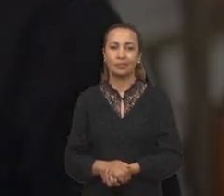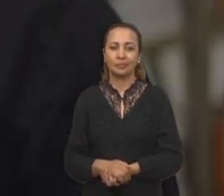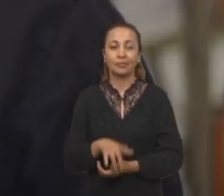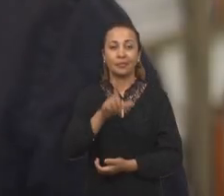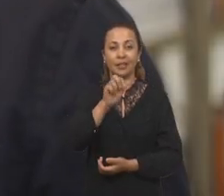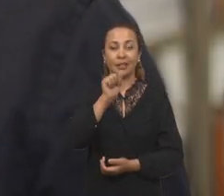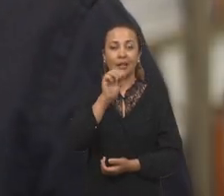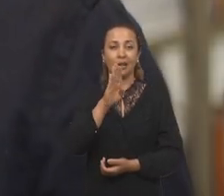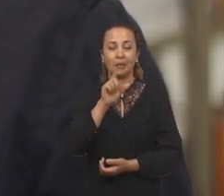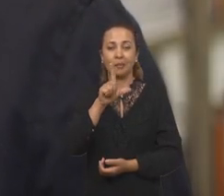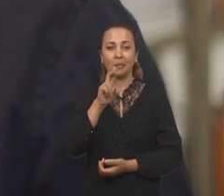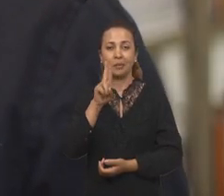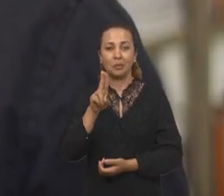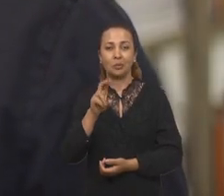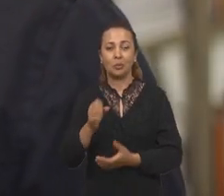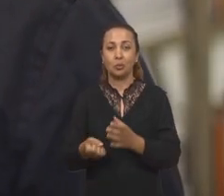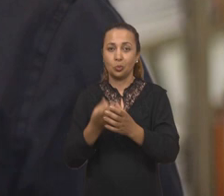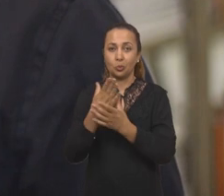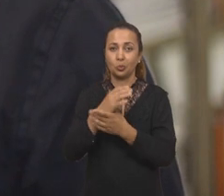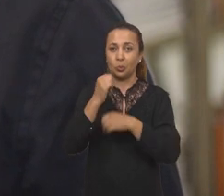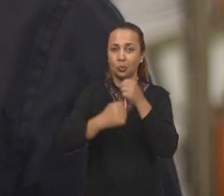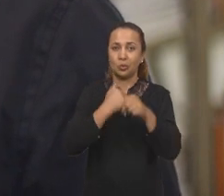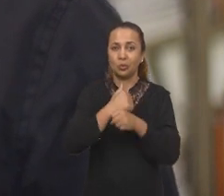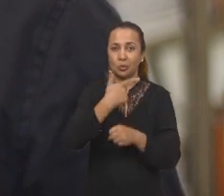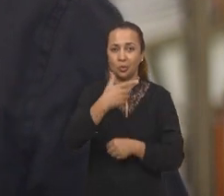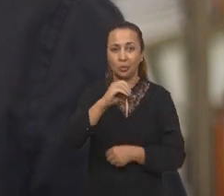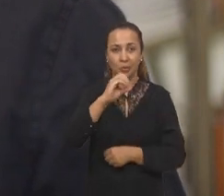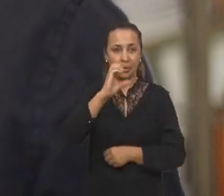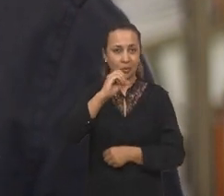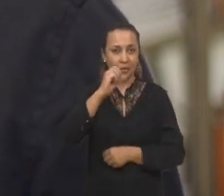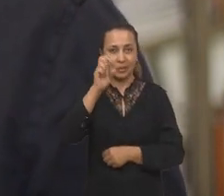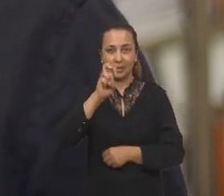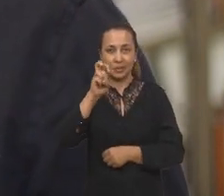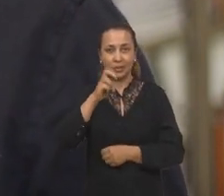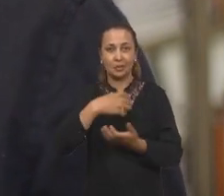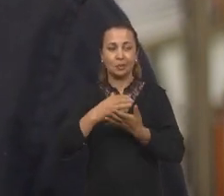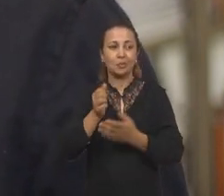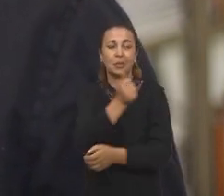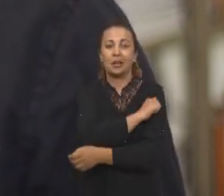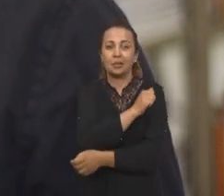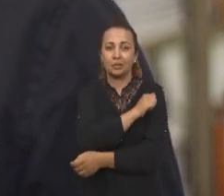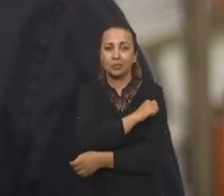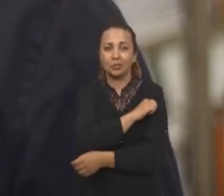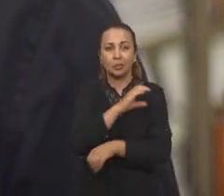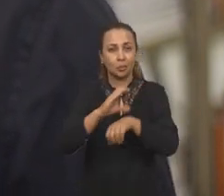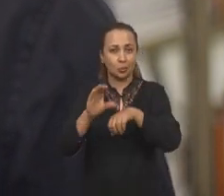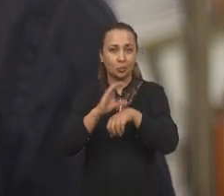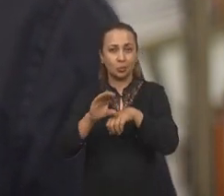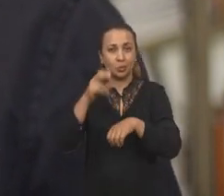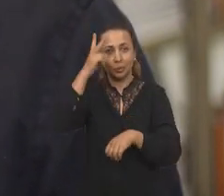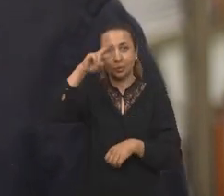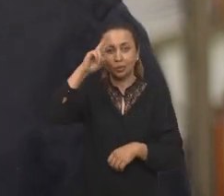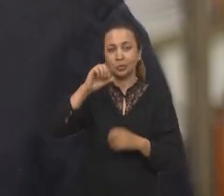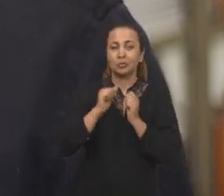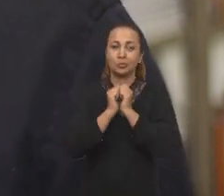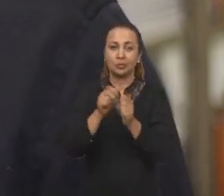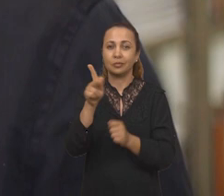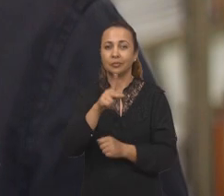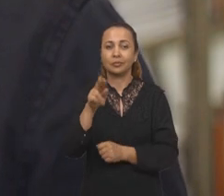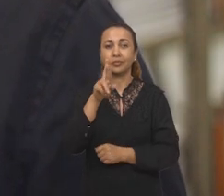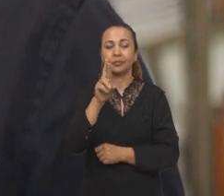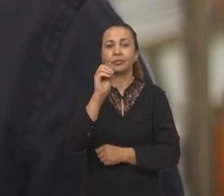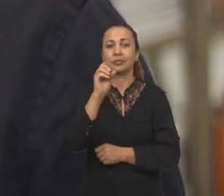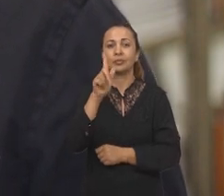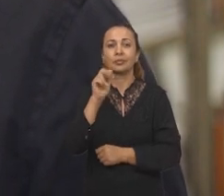o cabelo surgiu em 2005 né a partir da iniciativa de alguns estudantes do curso de História juntamente com o